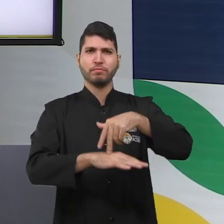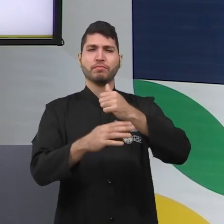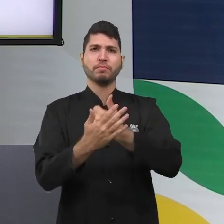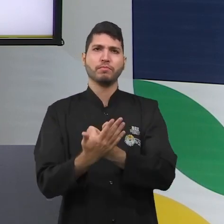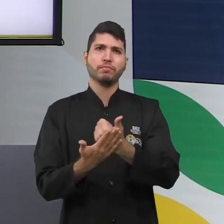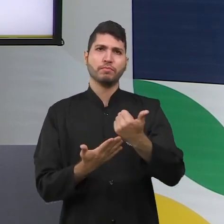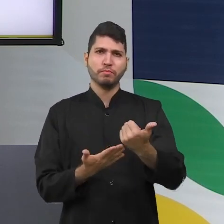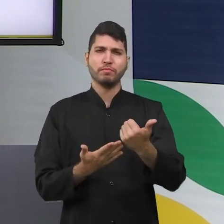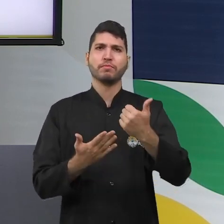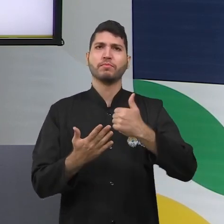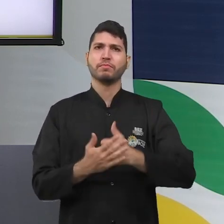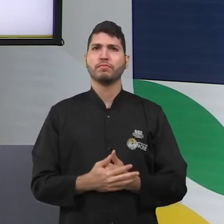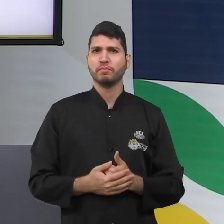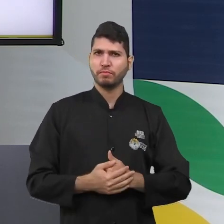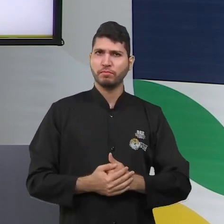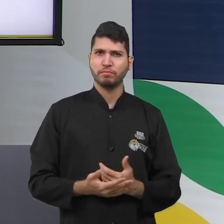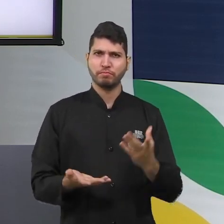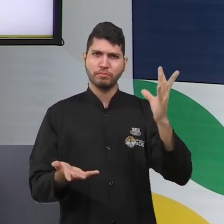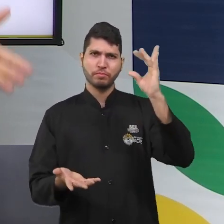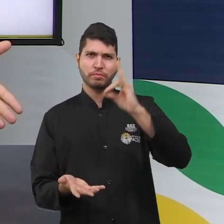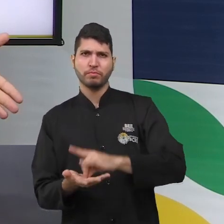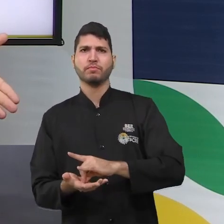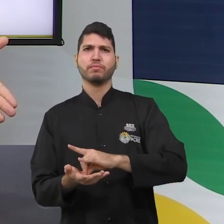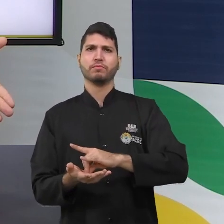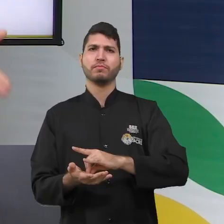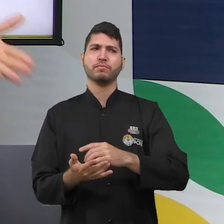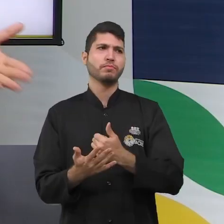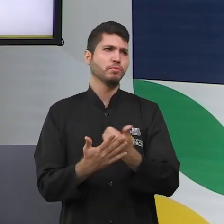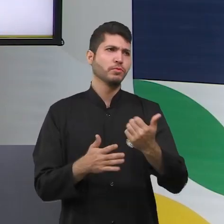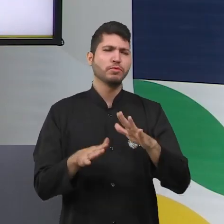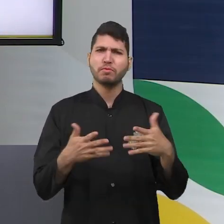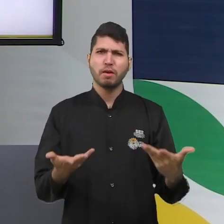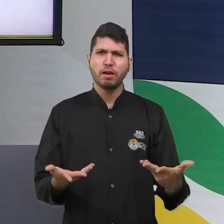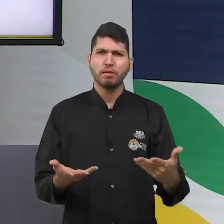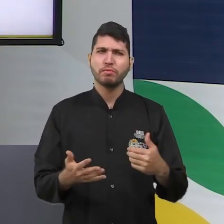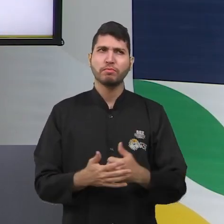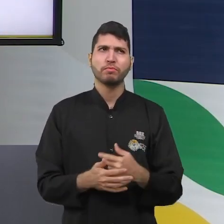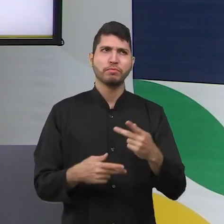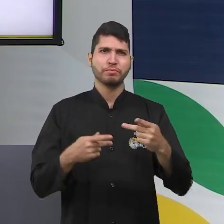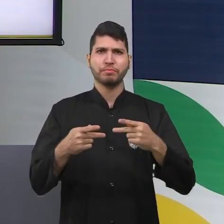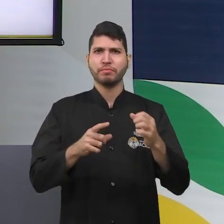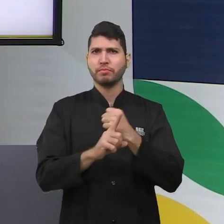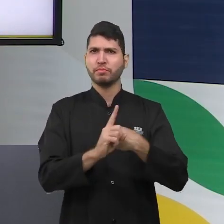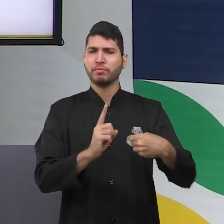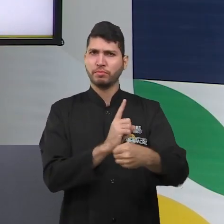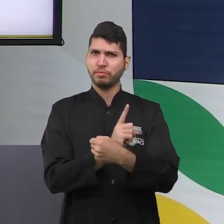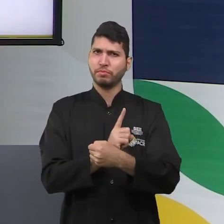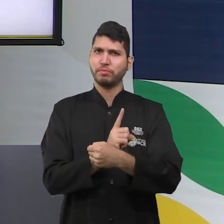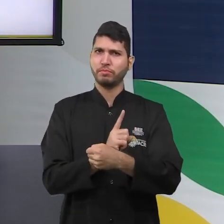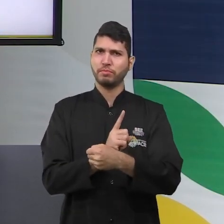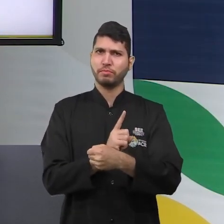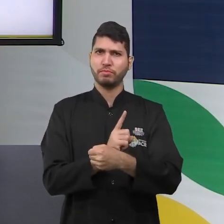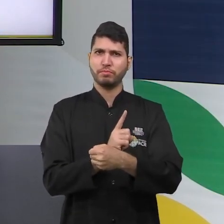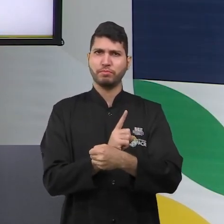faz as ações acontecerem. Que ações essas? Por exemplo, o projeto social, que você pode acabar